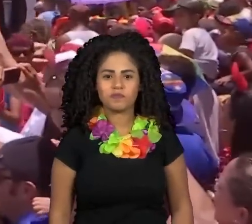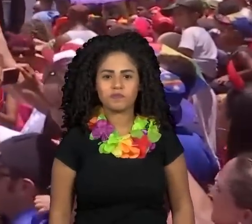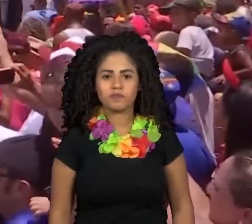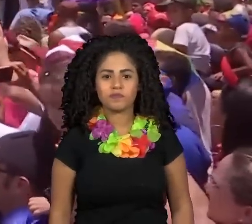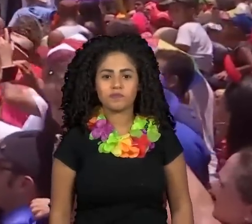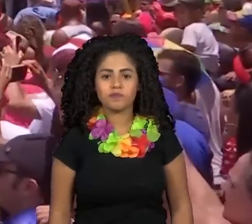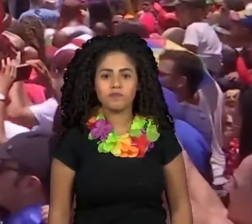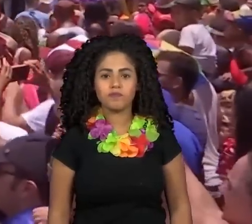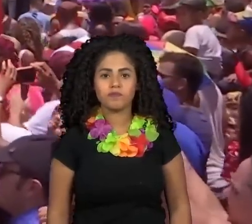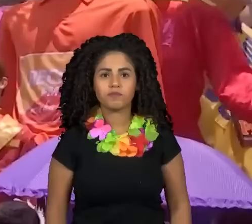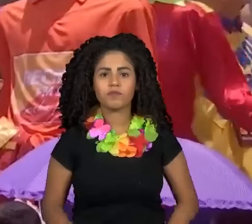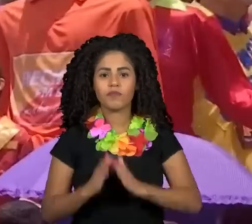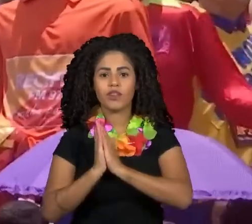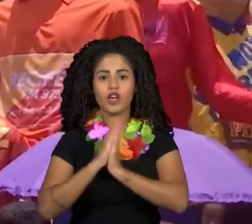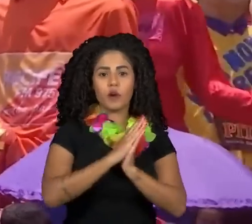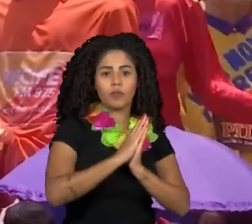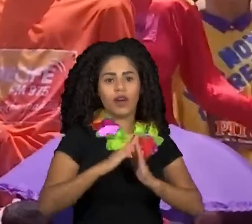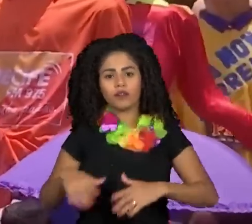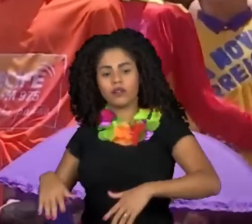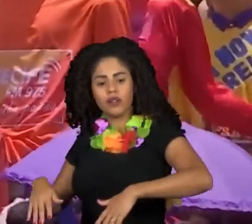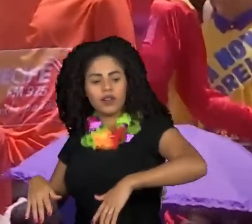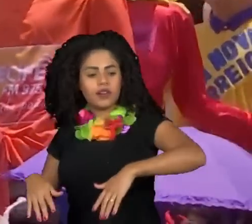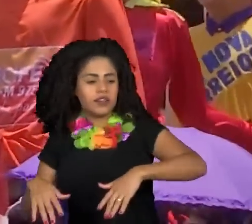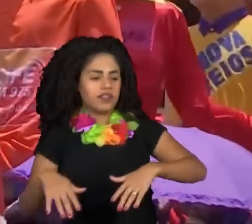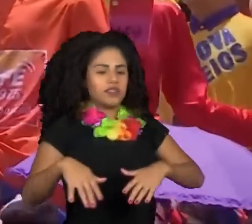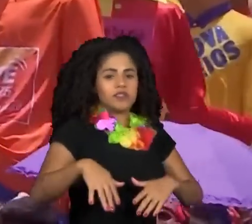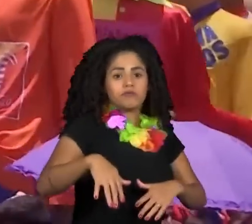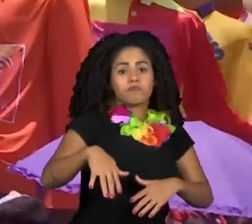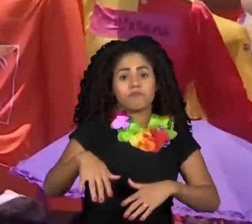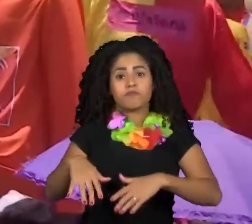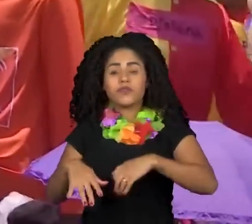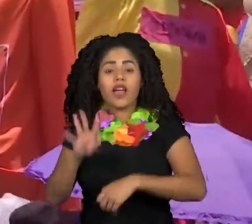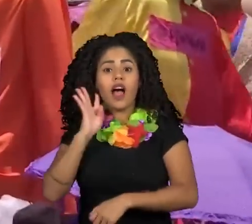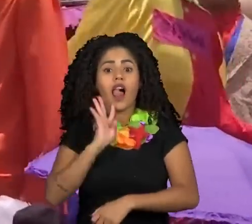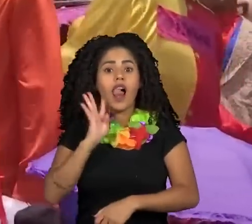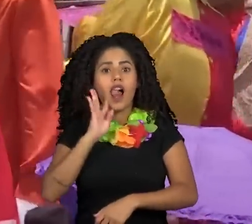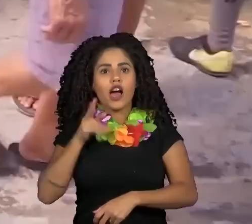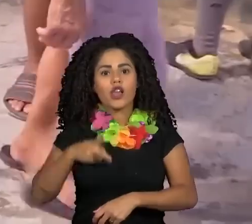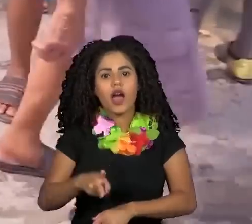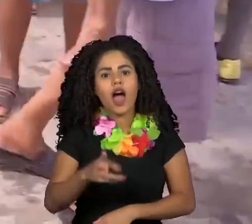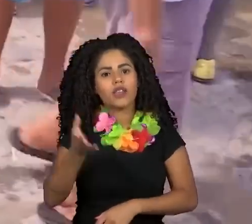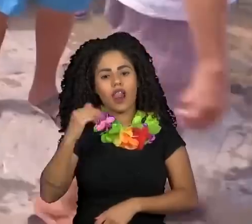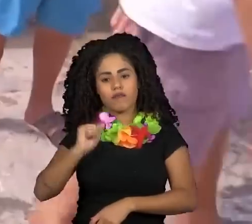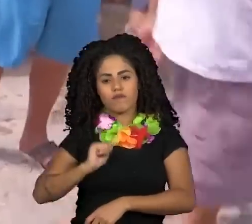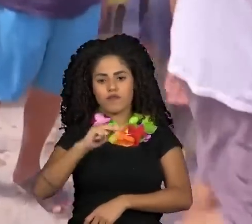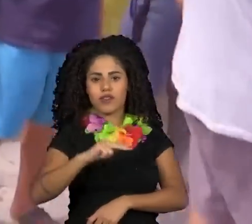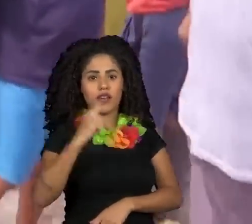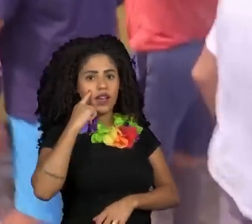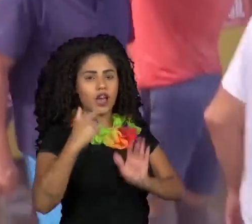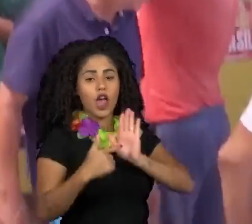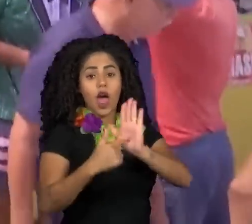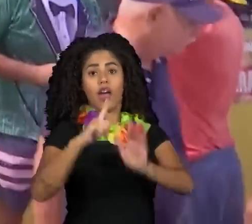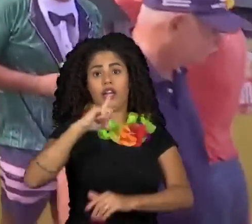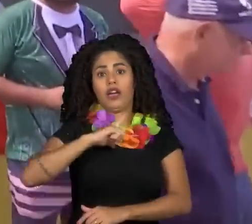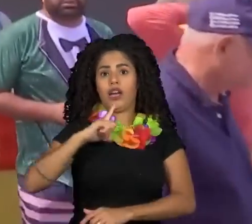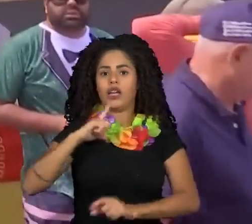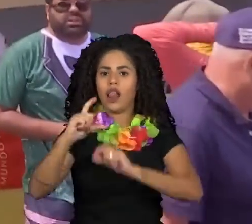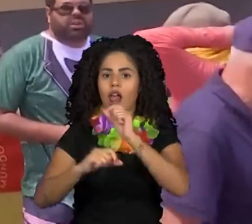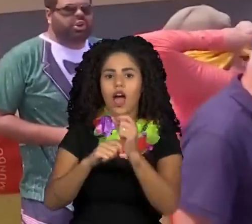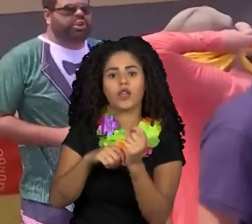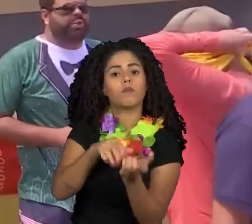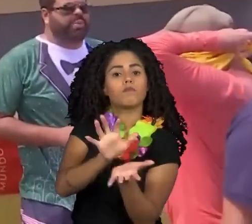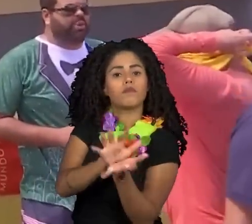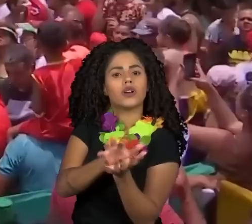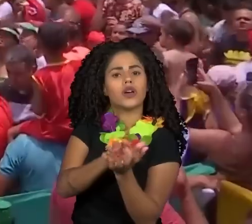Os bonecos gigantes é mais uma herança ibérica. Nós recebemos de Portugal. A gente tem um boneco em Pernambuco